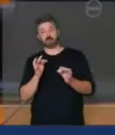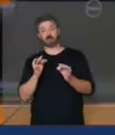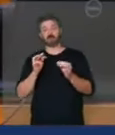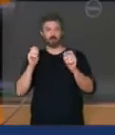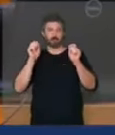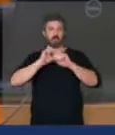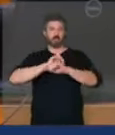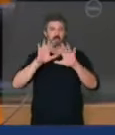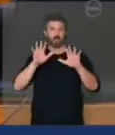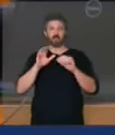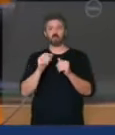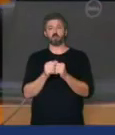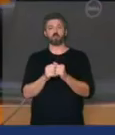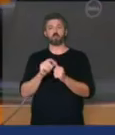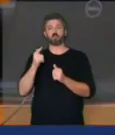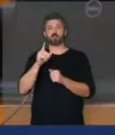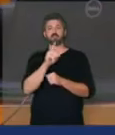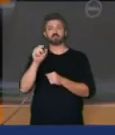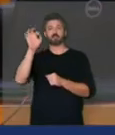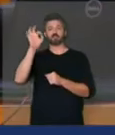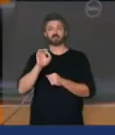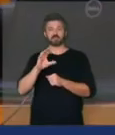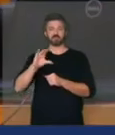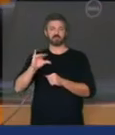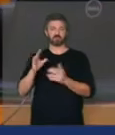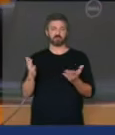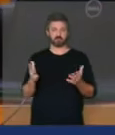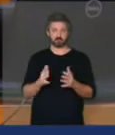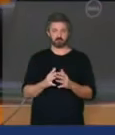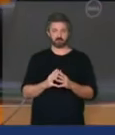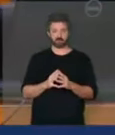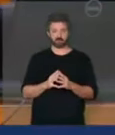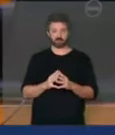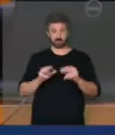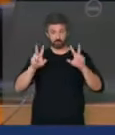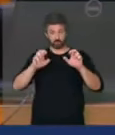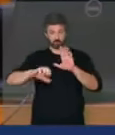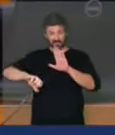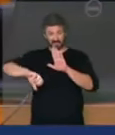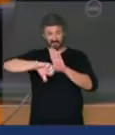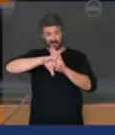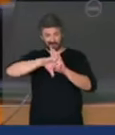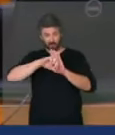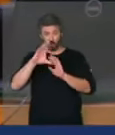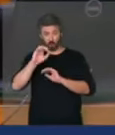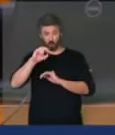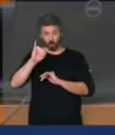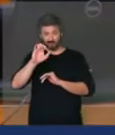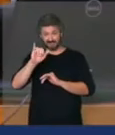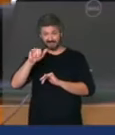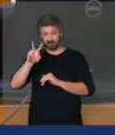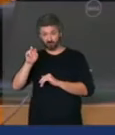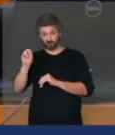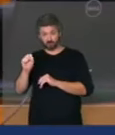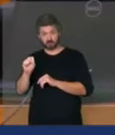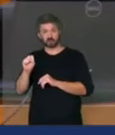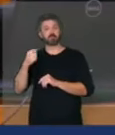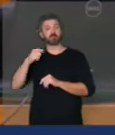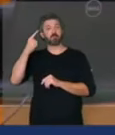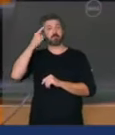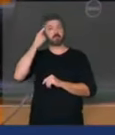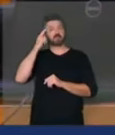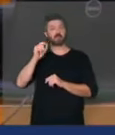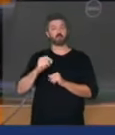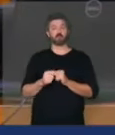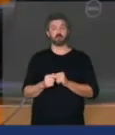notadamente quando não há unanimidade científica. Quanto a crimes comissivos, deve-se considerar que